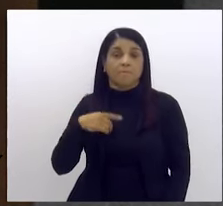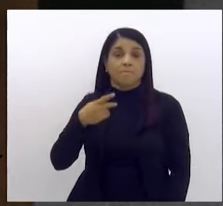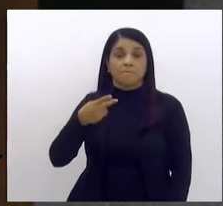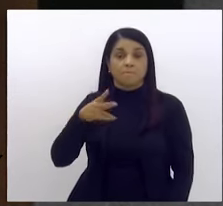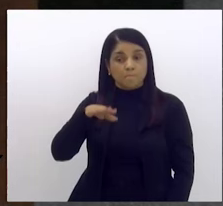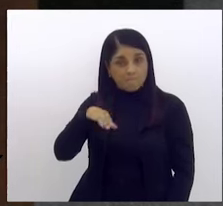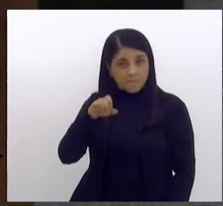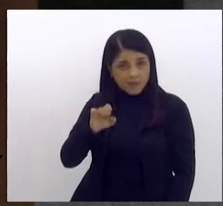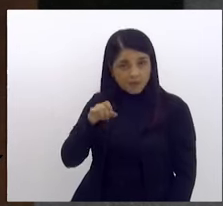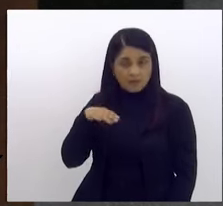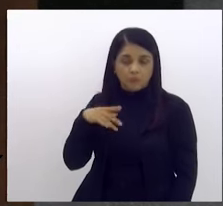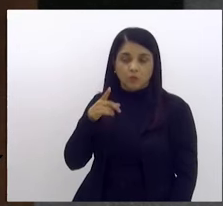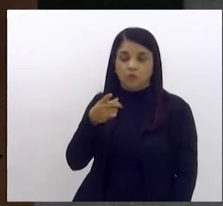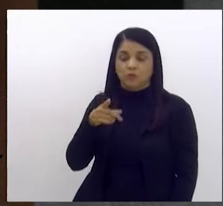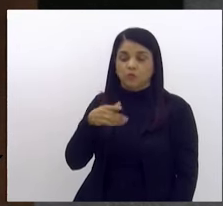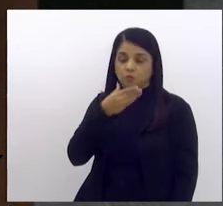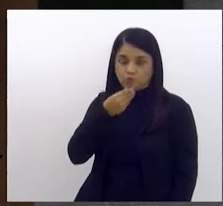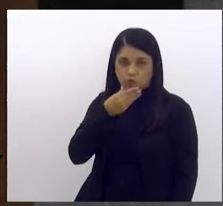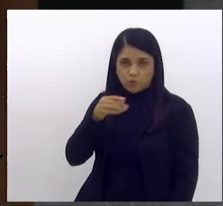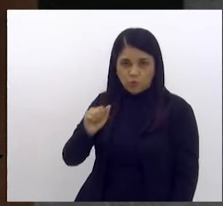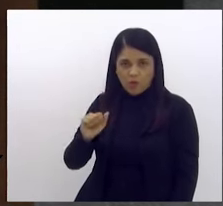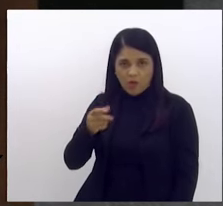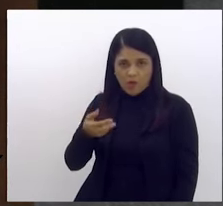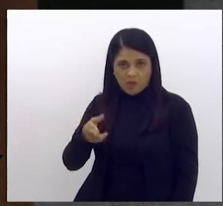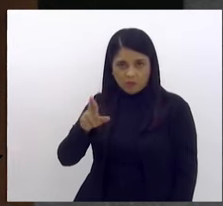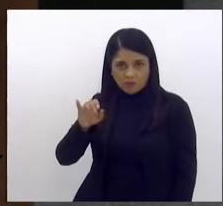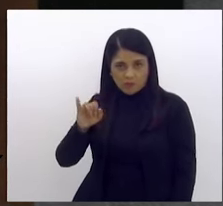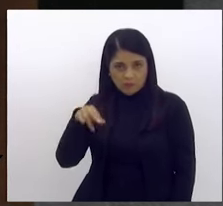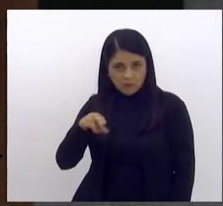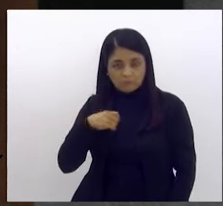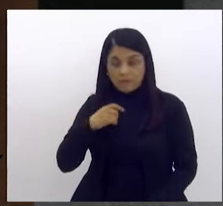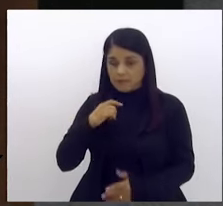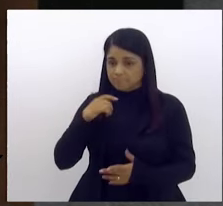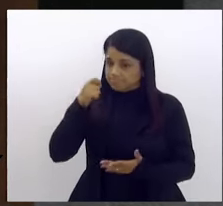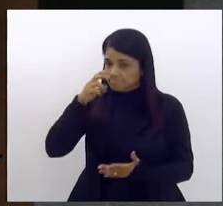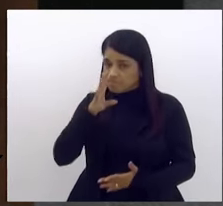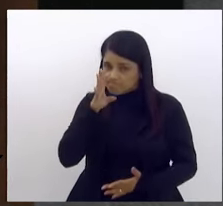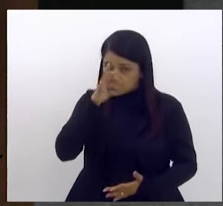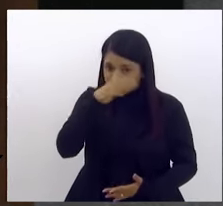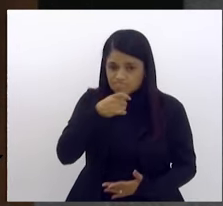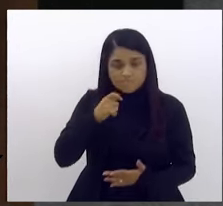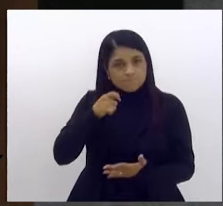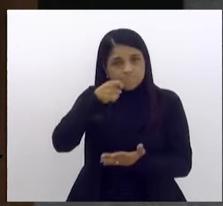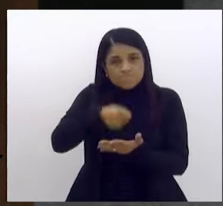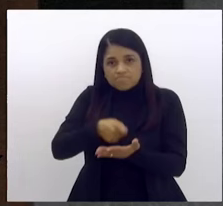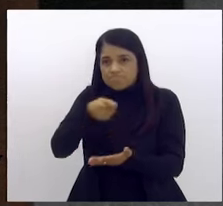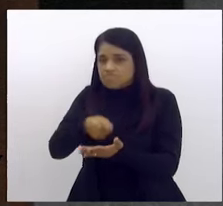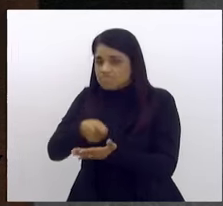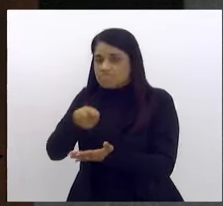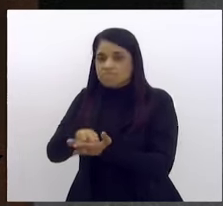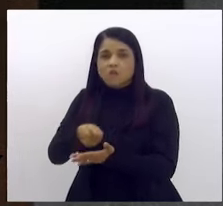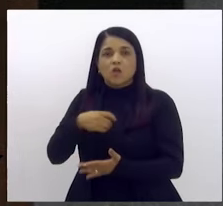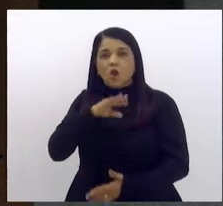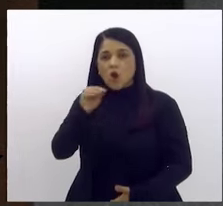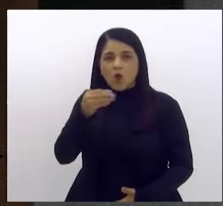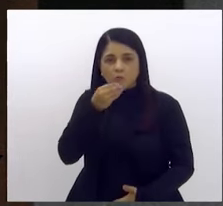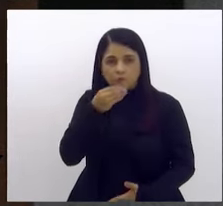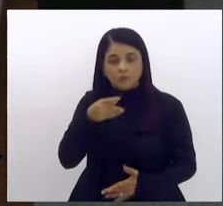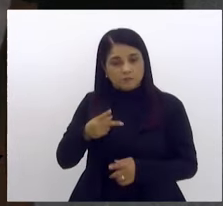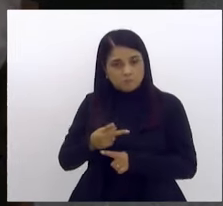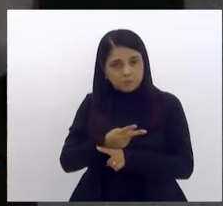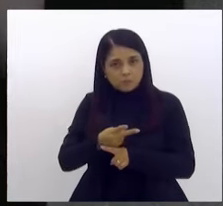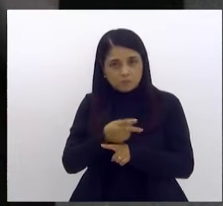ela sempre foi muito determinada a buscar as oportunidades, inclusive ele vai iniciar um